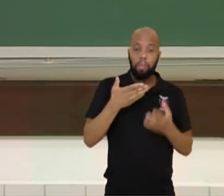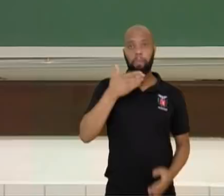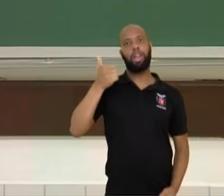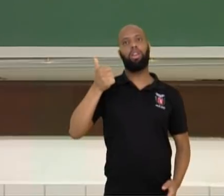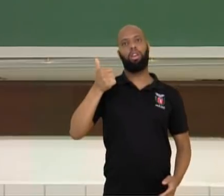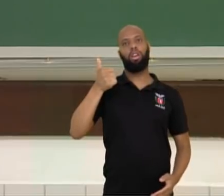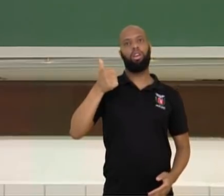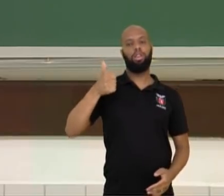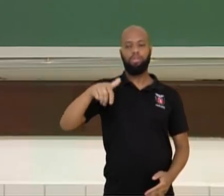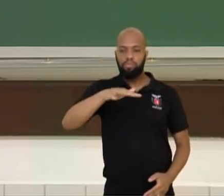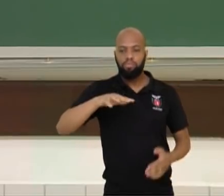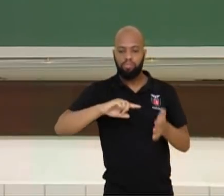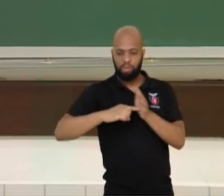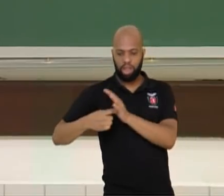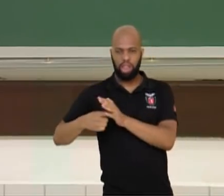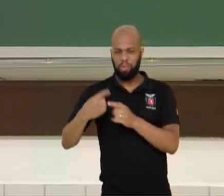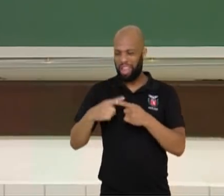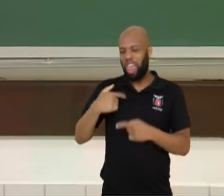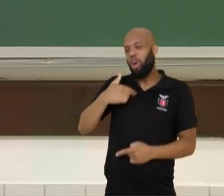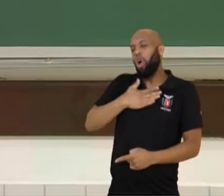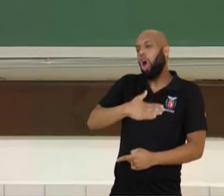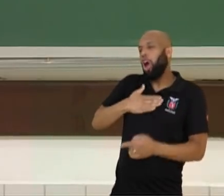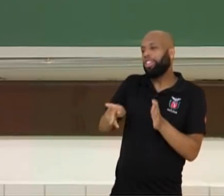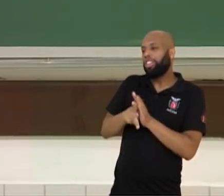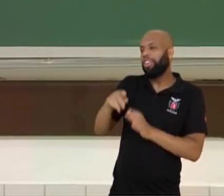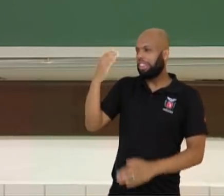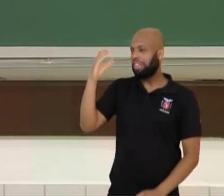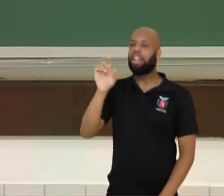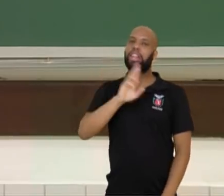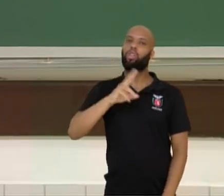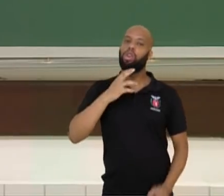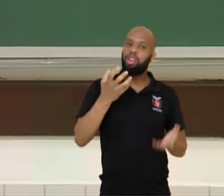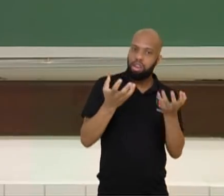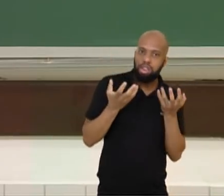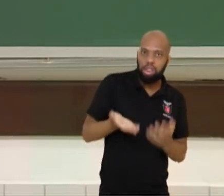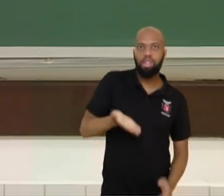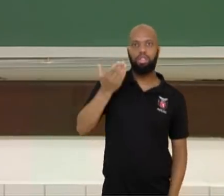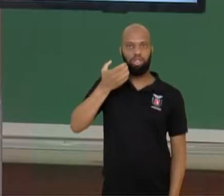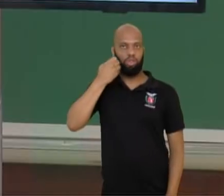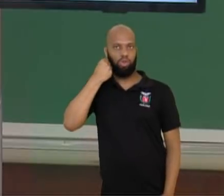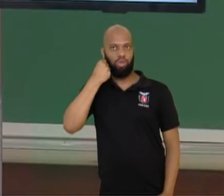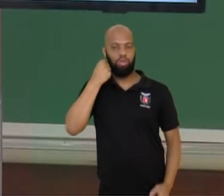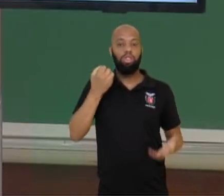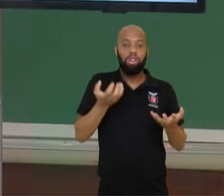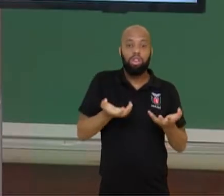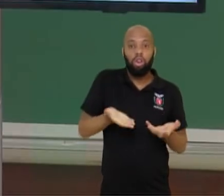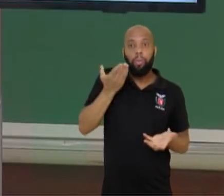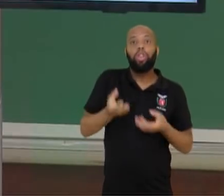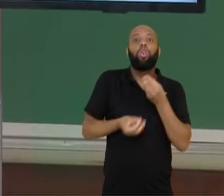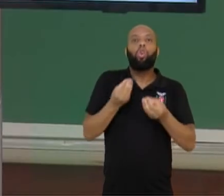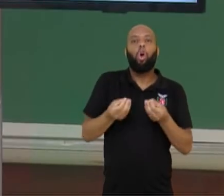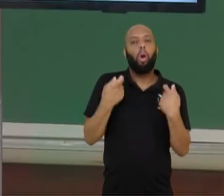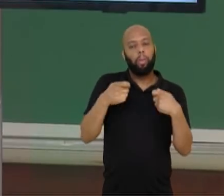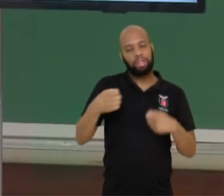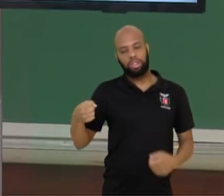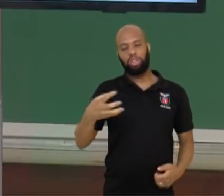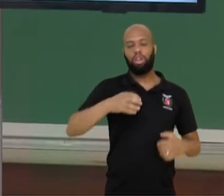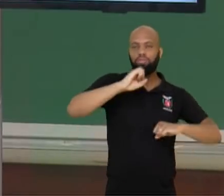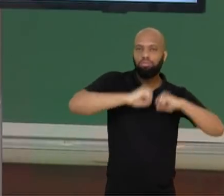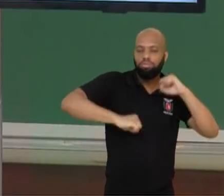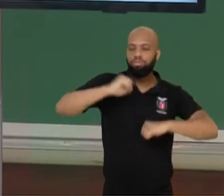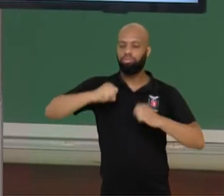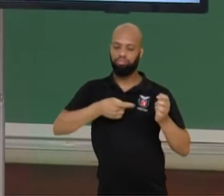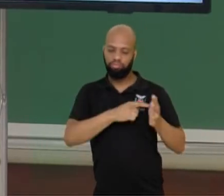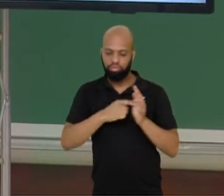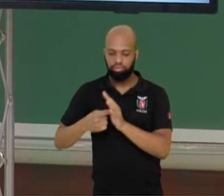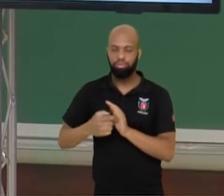ele gostou do cientista, porque ele era bonzinho. Ele queria aumentar seus lucros, e para aumentar ele tinha que ter novas máquinas, tá?